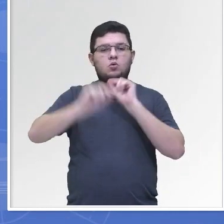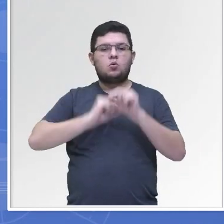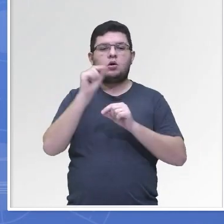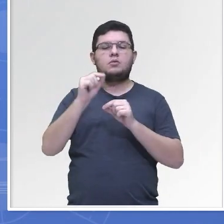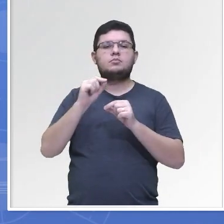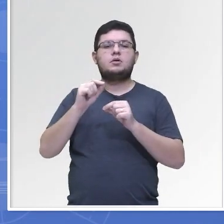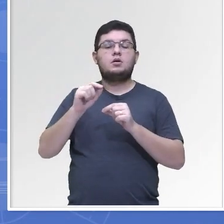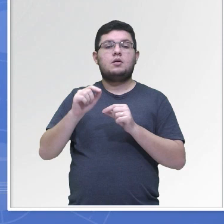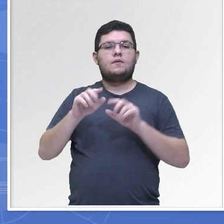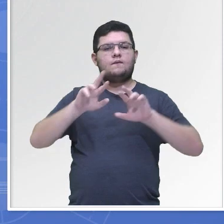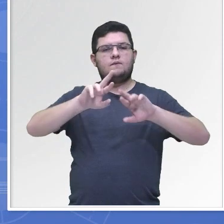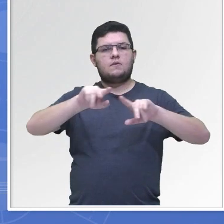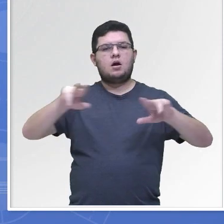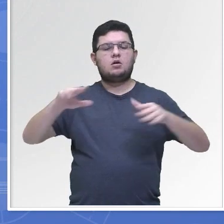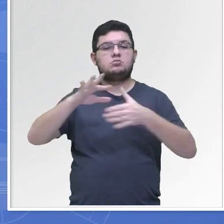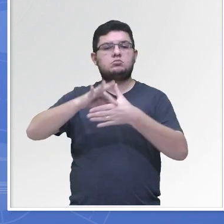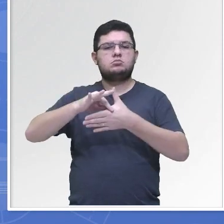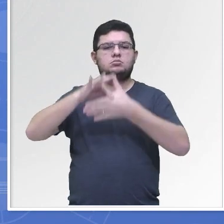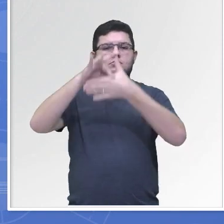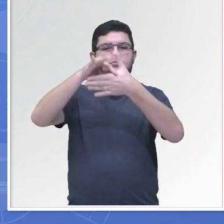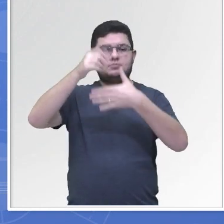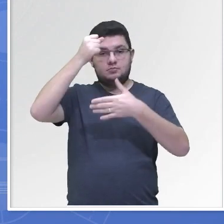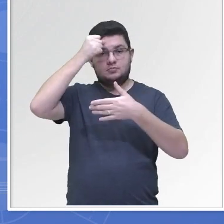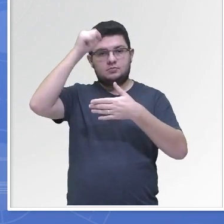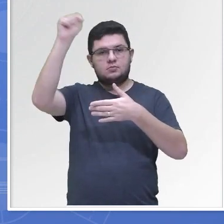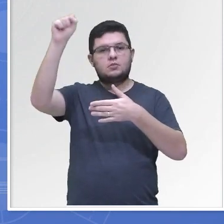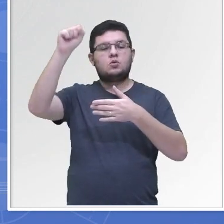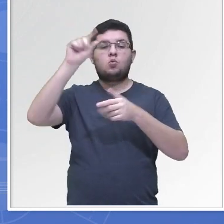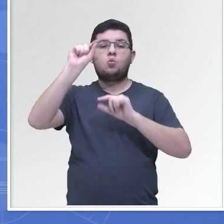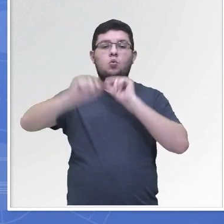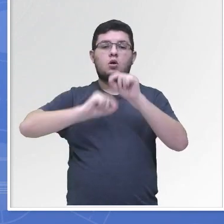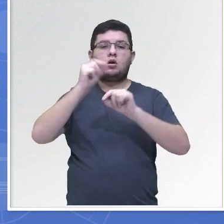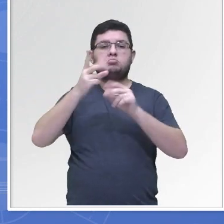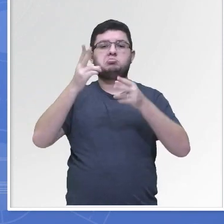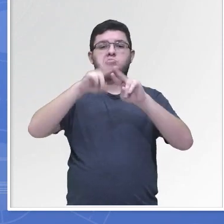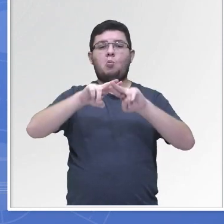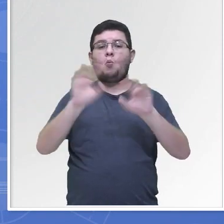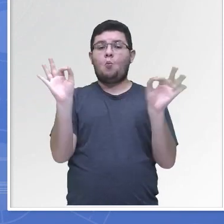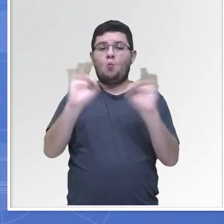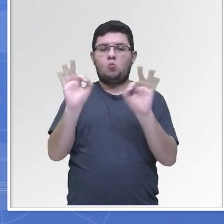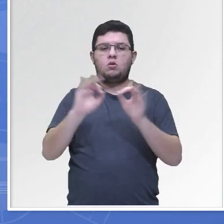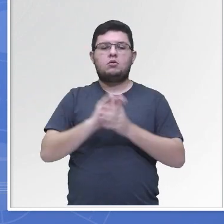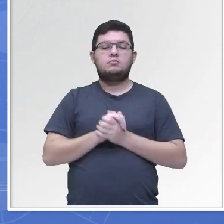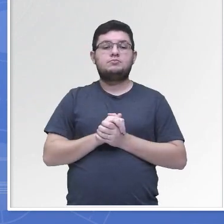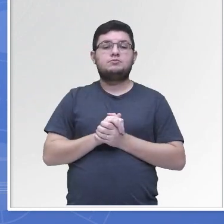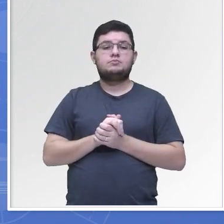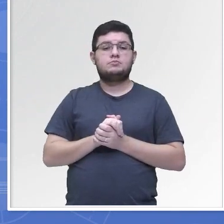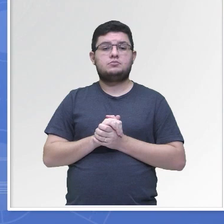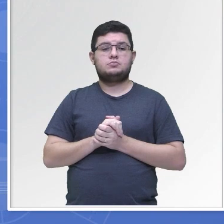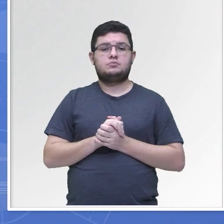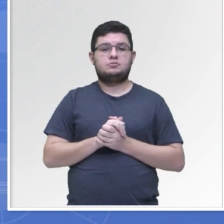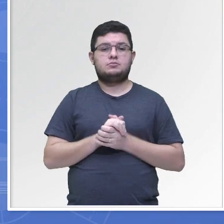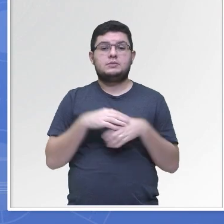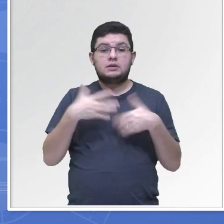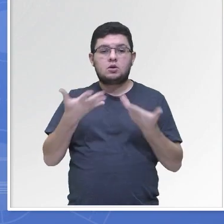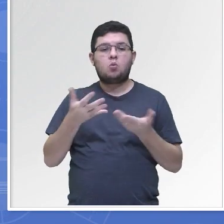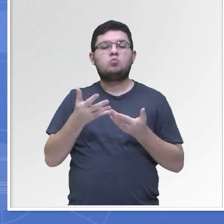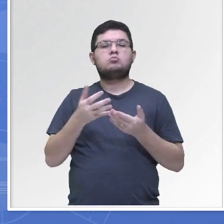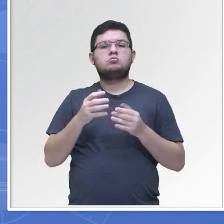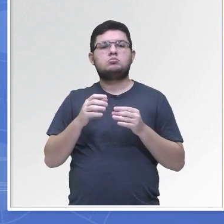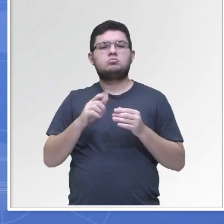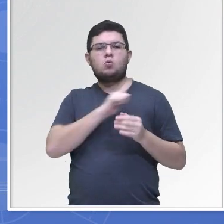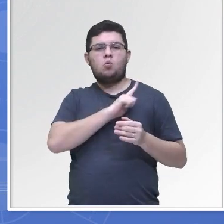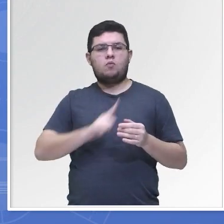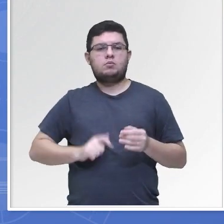líderes rebeldes, tá bom? Encerra-se de vez a possibilidade de retorno de um governo militar